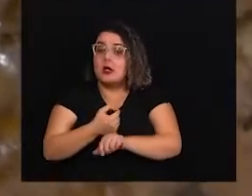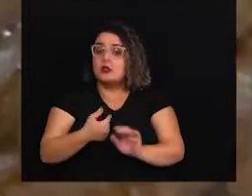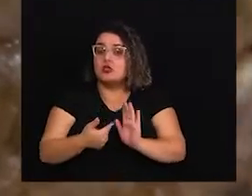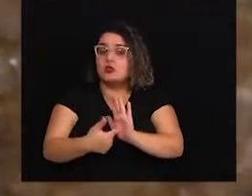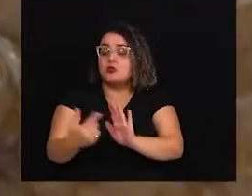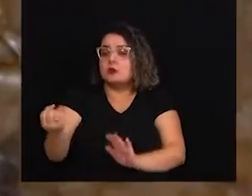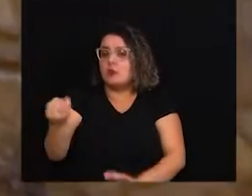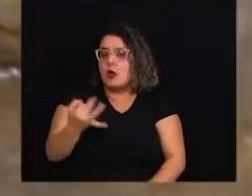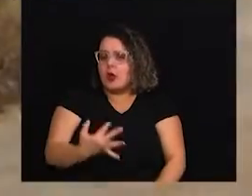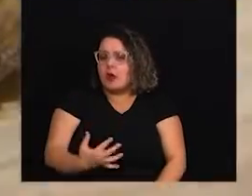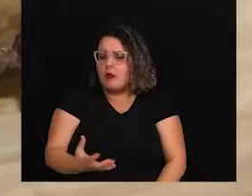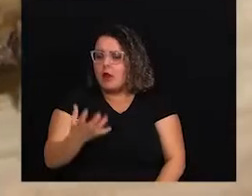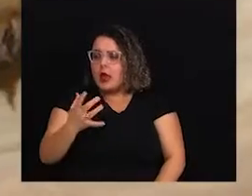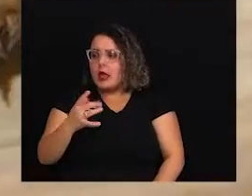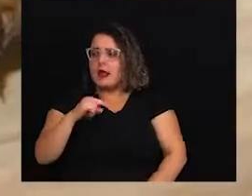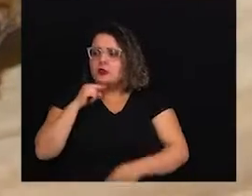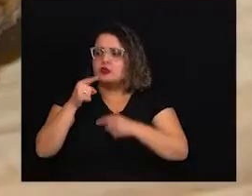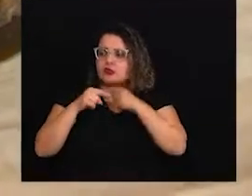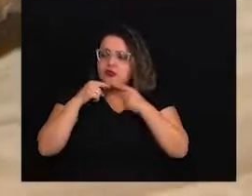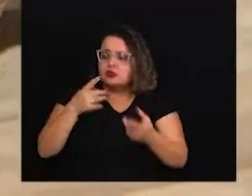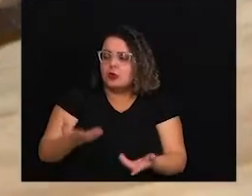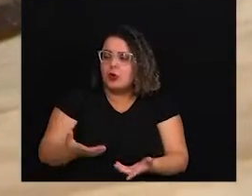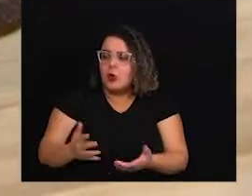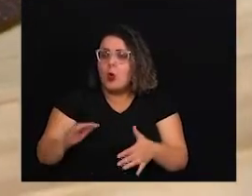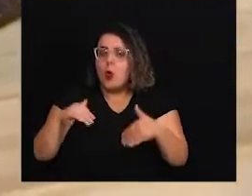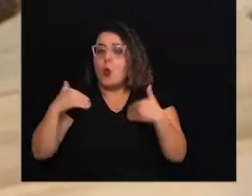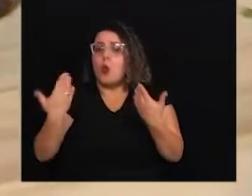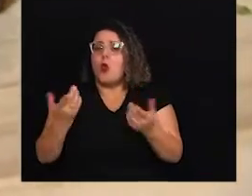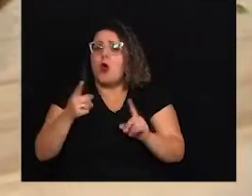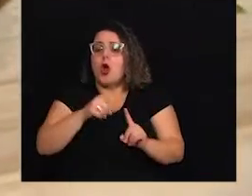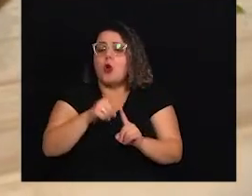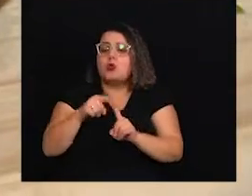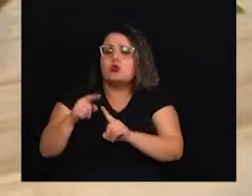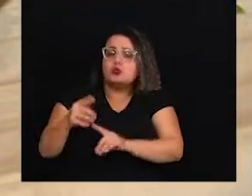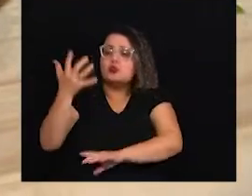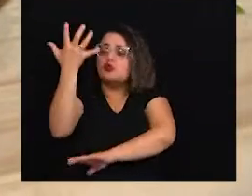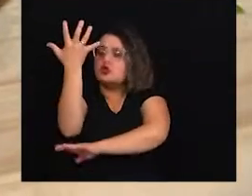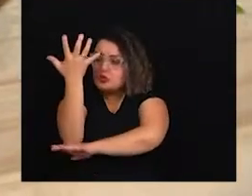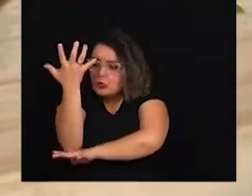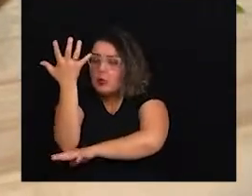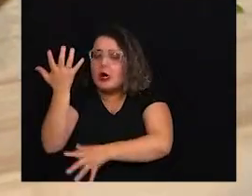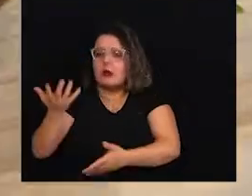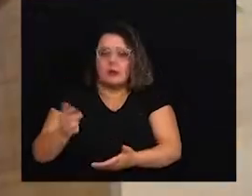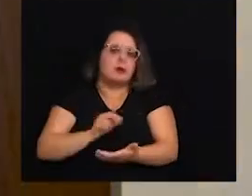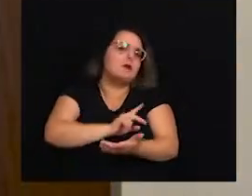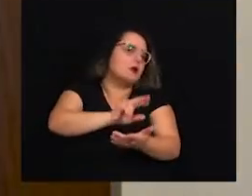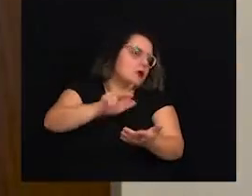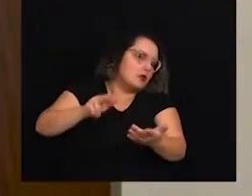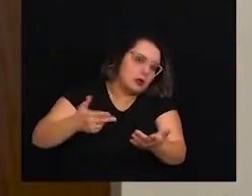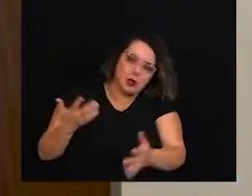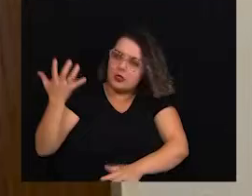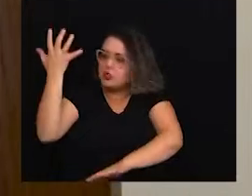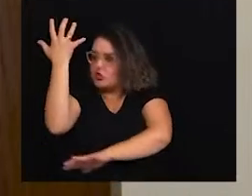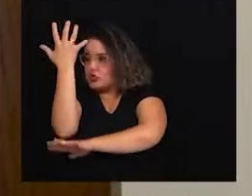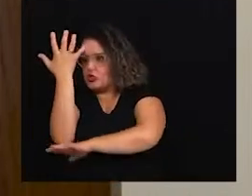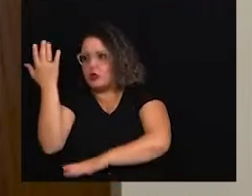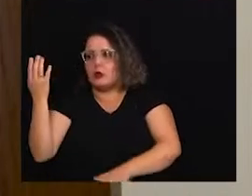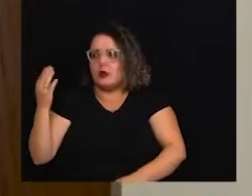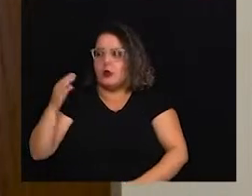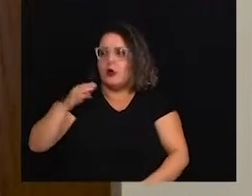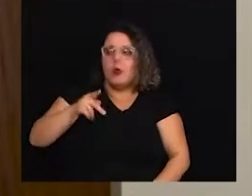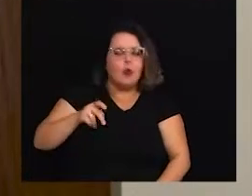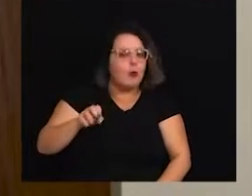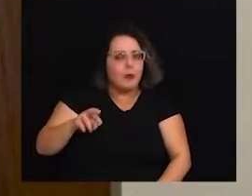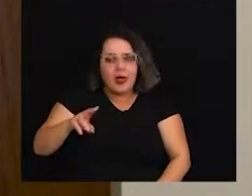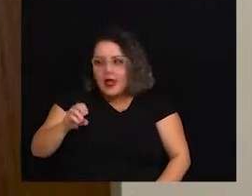gente mostrar as quantidades, eu quero tirar uma dúvida. Claro. Qual é o tipo de abacaxi que a gente usa na receita, né? Porque tem aí as variedades, né?